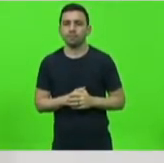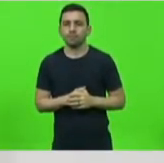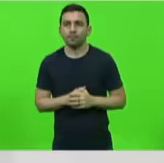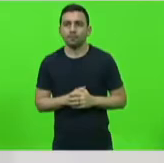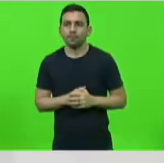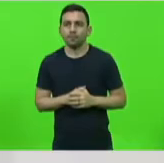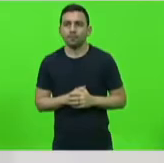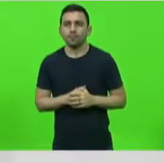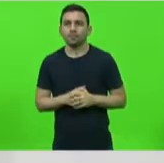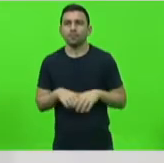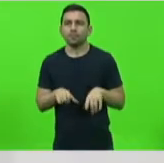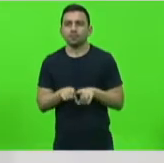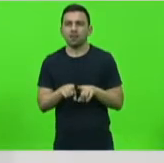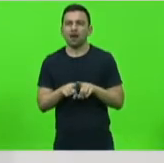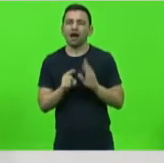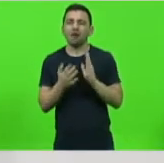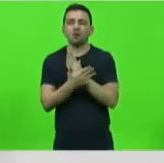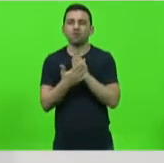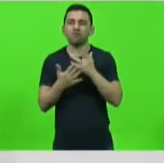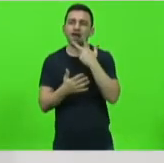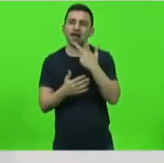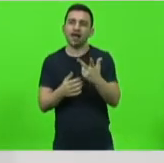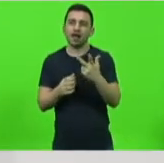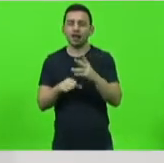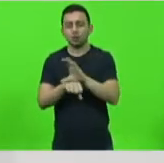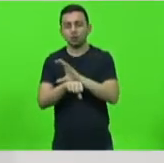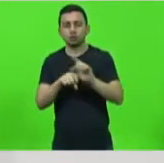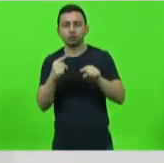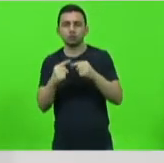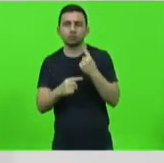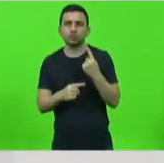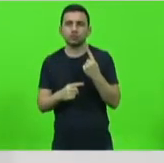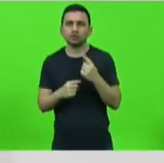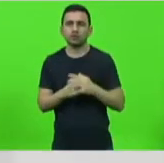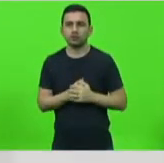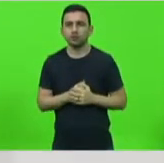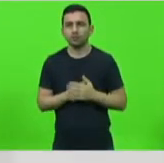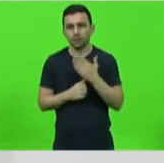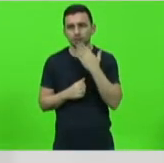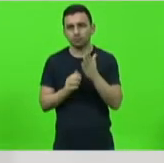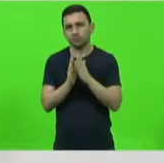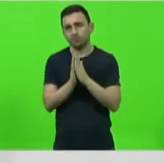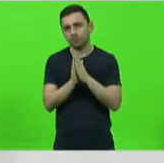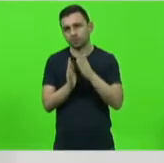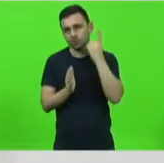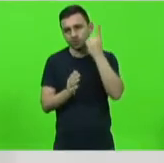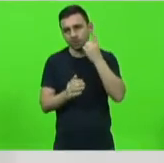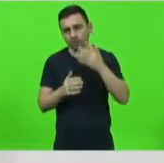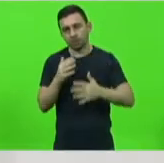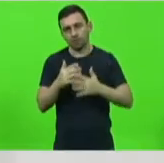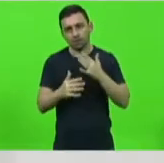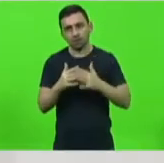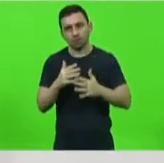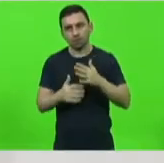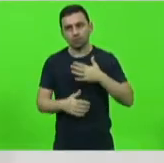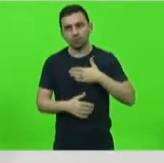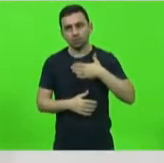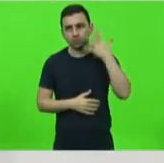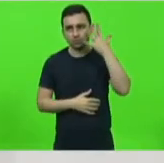Por falar aqui que tem gente que acha que pode ser inconstitucional, deputado, peço atenção dos deputados lá que estão me atrapalhando aqui. Pela ordem, né,